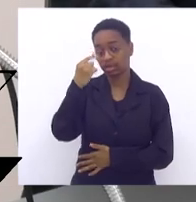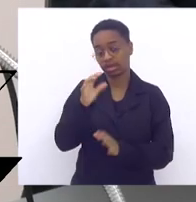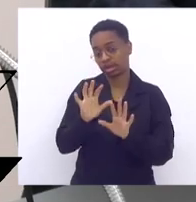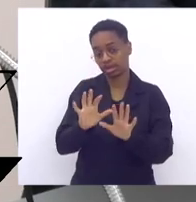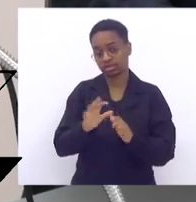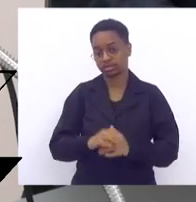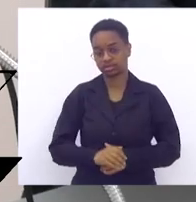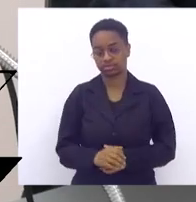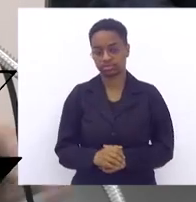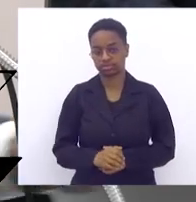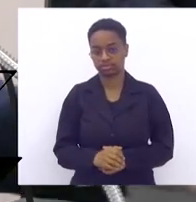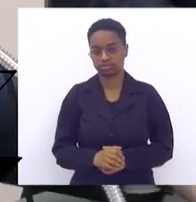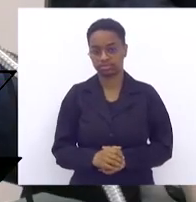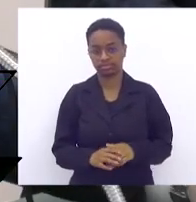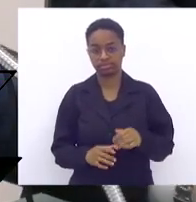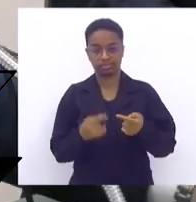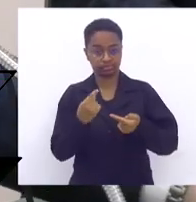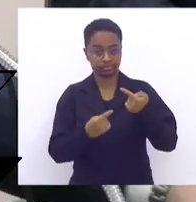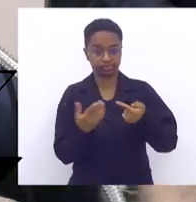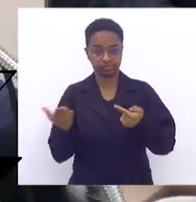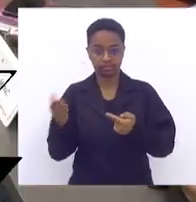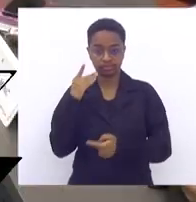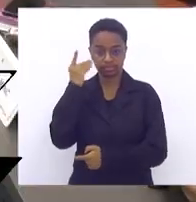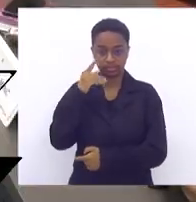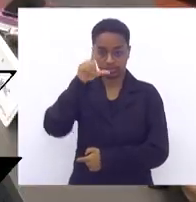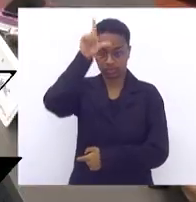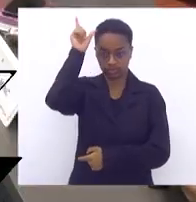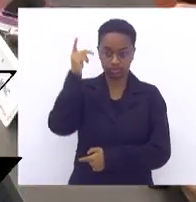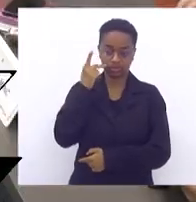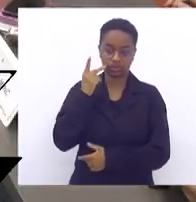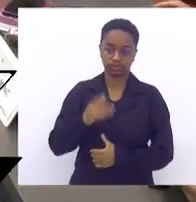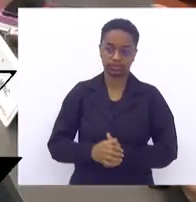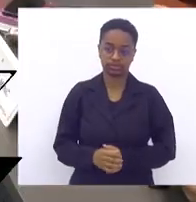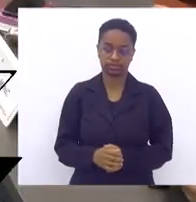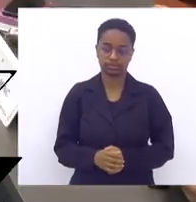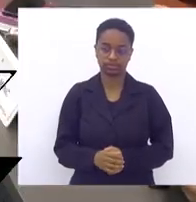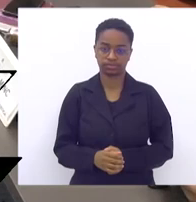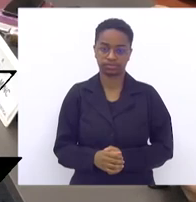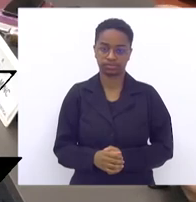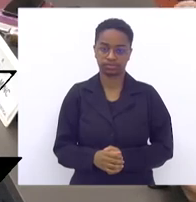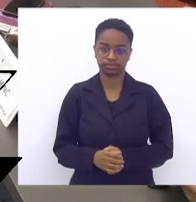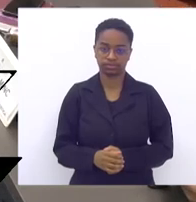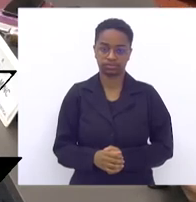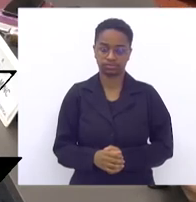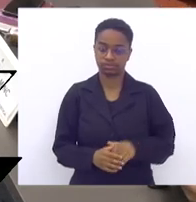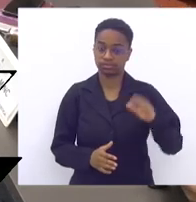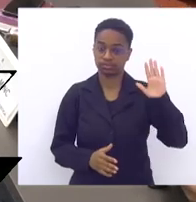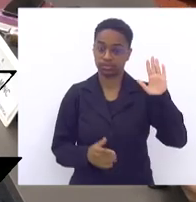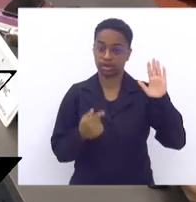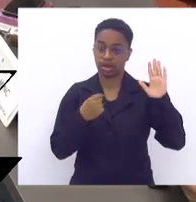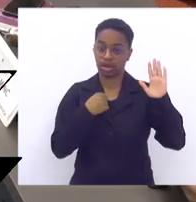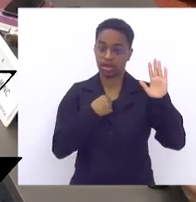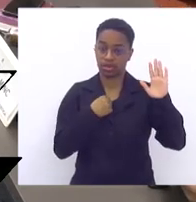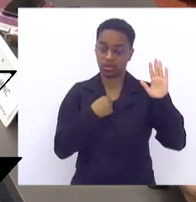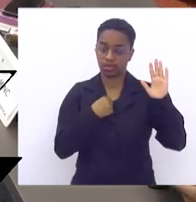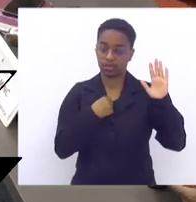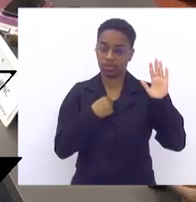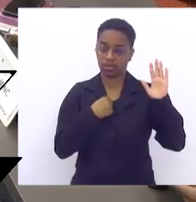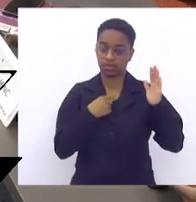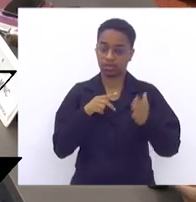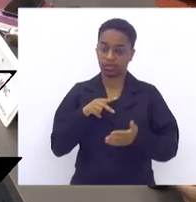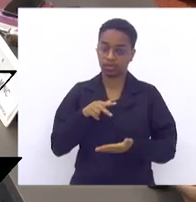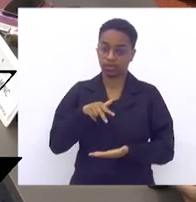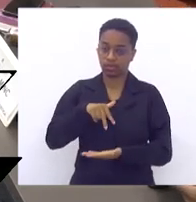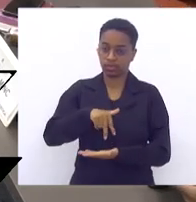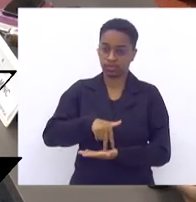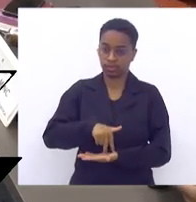essa. Para discutir, deputado Luiz Paulo. Presidente, eu estou aqui